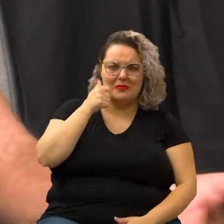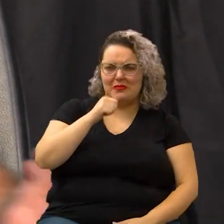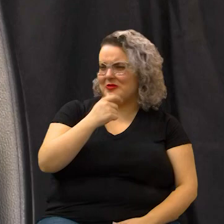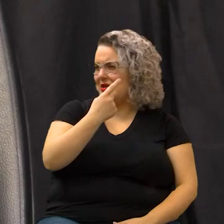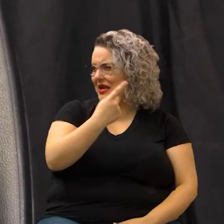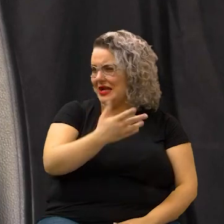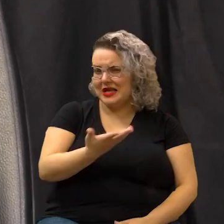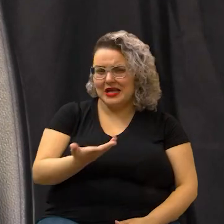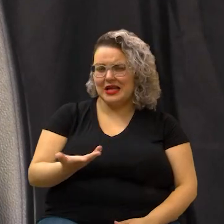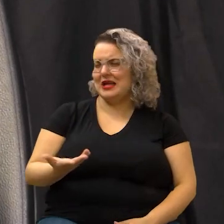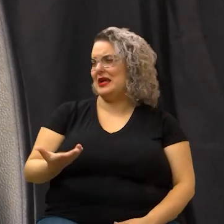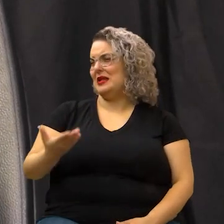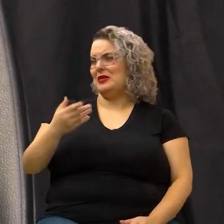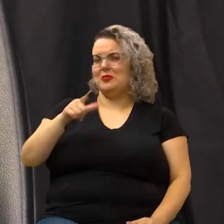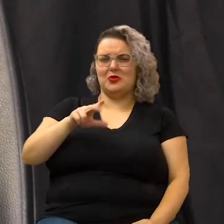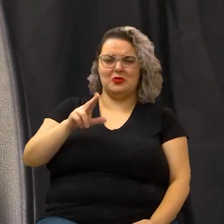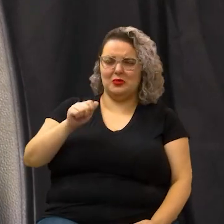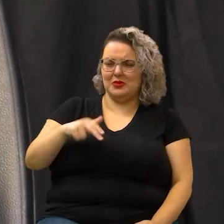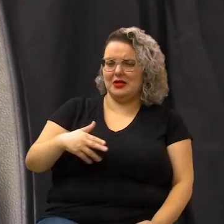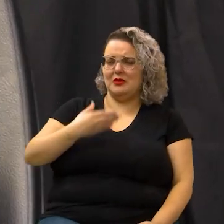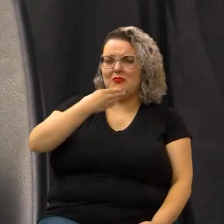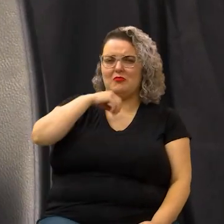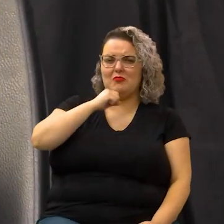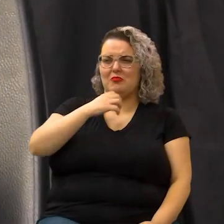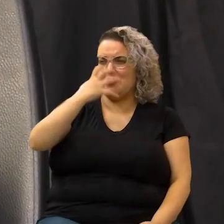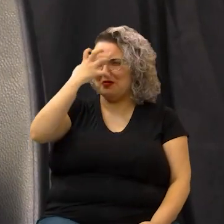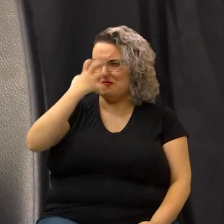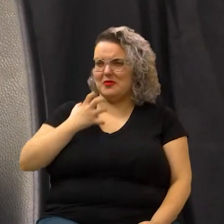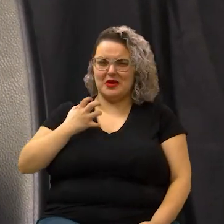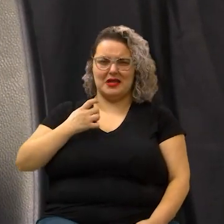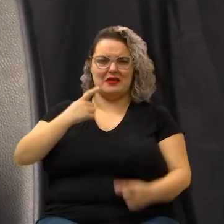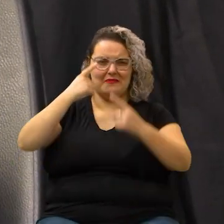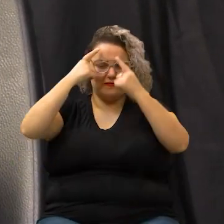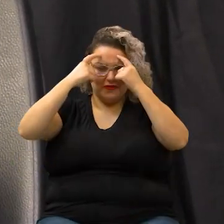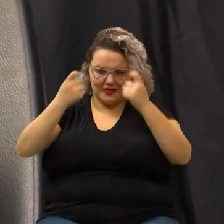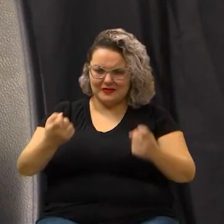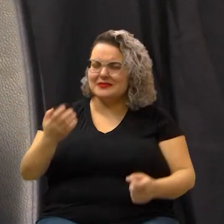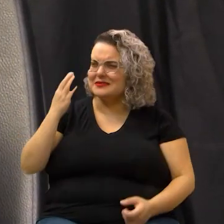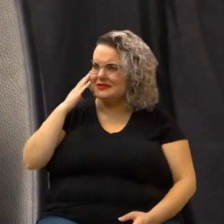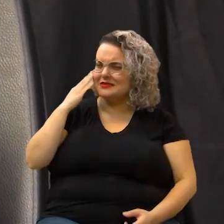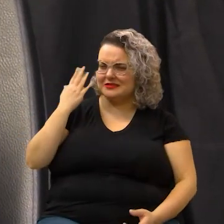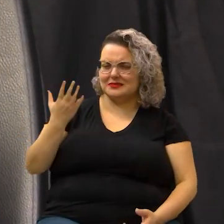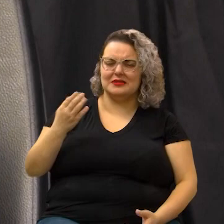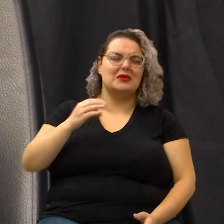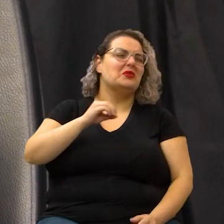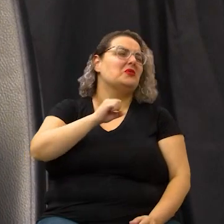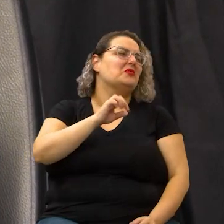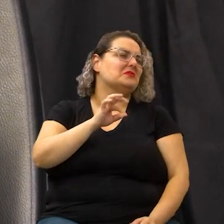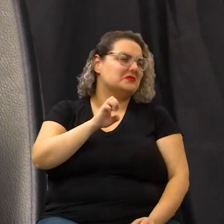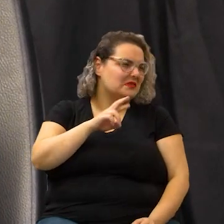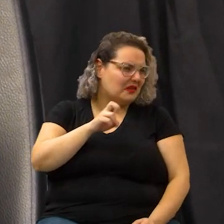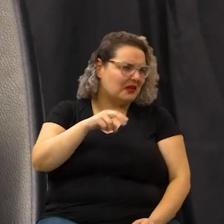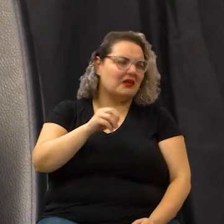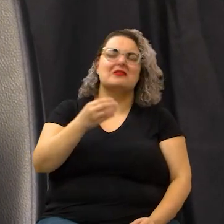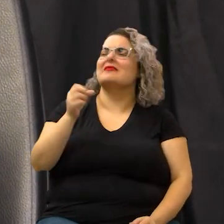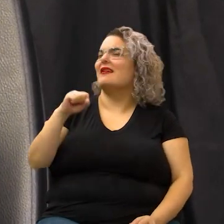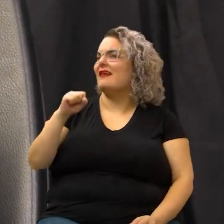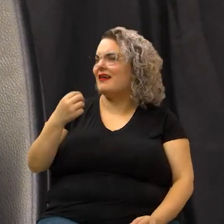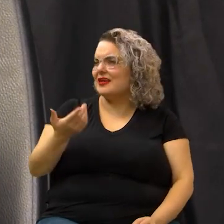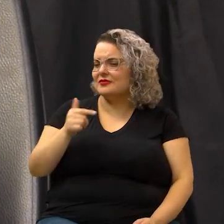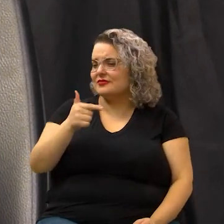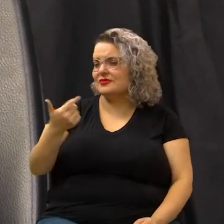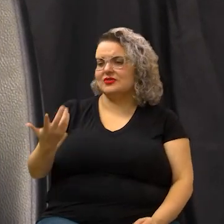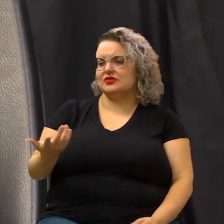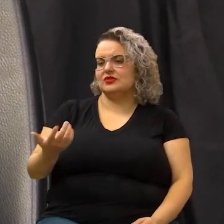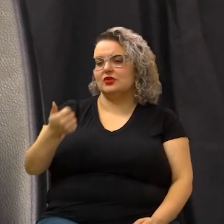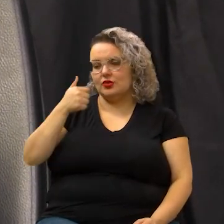ruim pro Luan. Um pai bravo demais, muito agressivo, sabe? Muito austero. Não